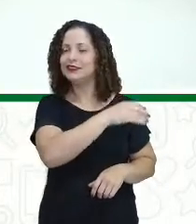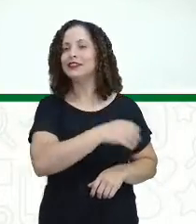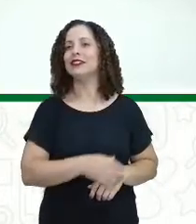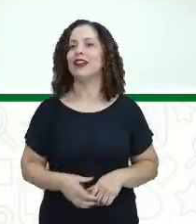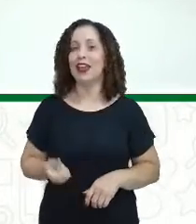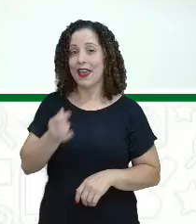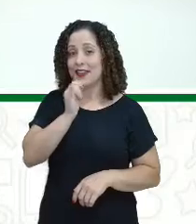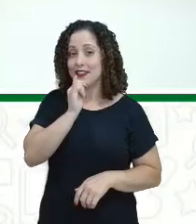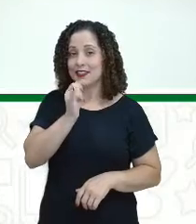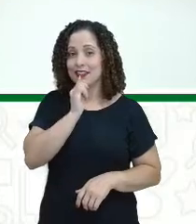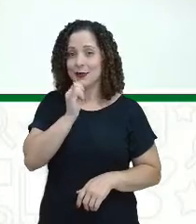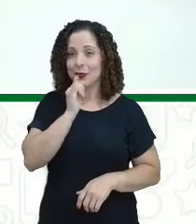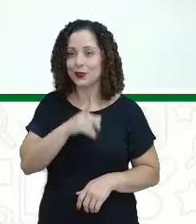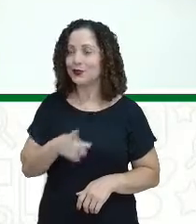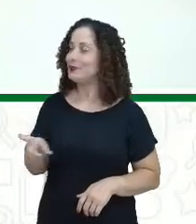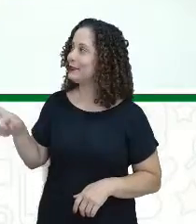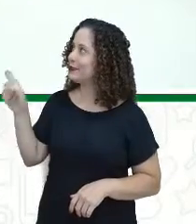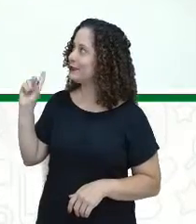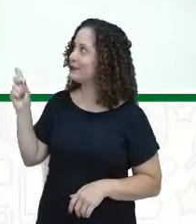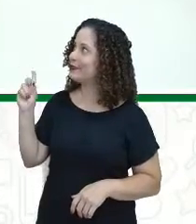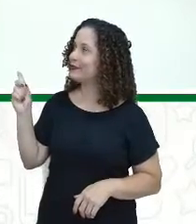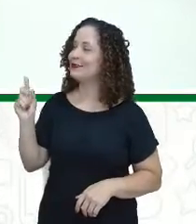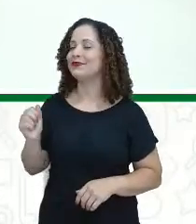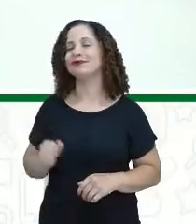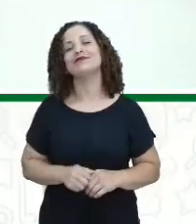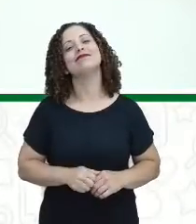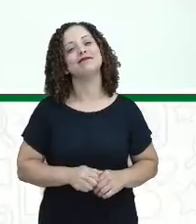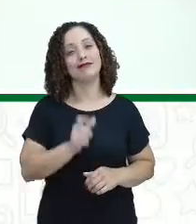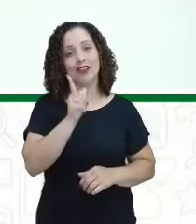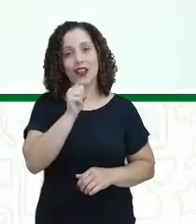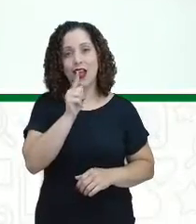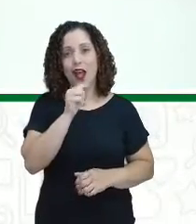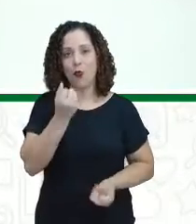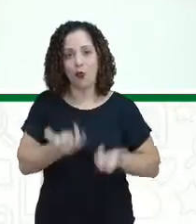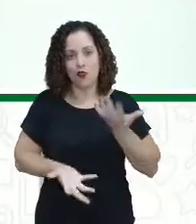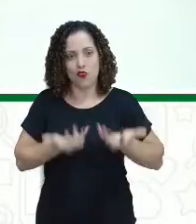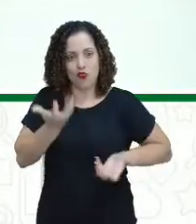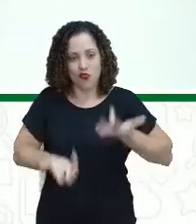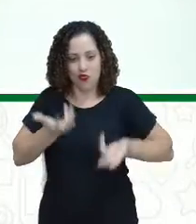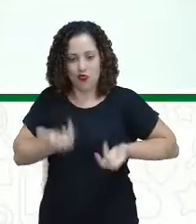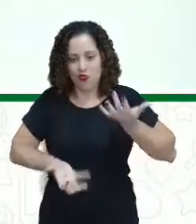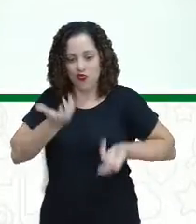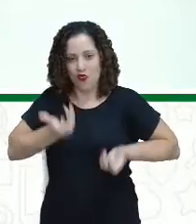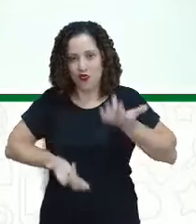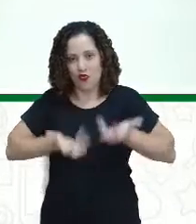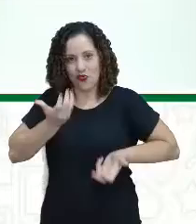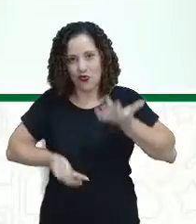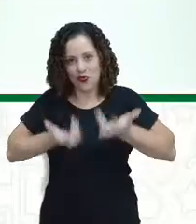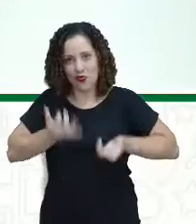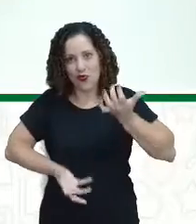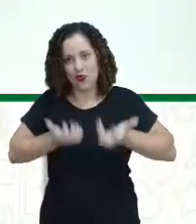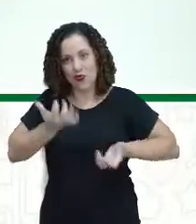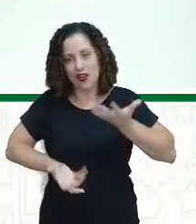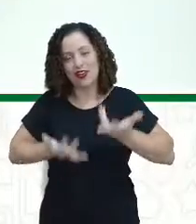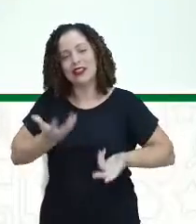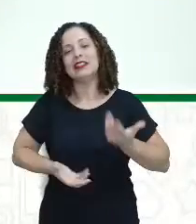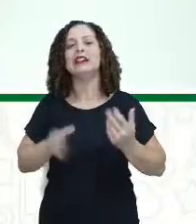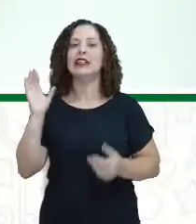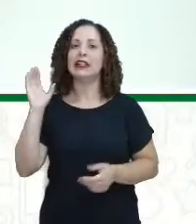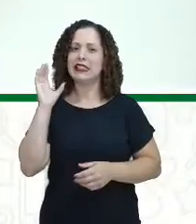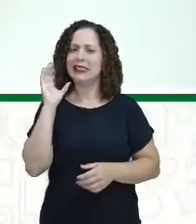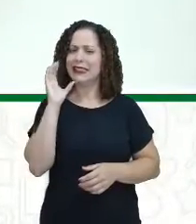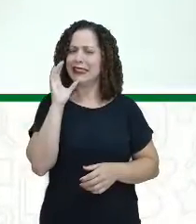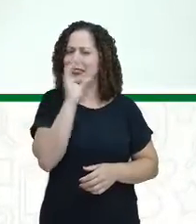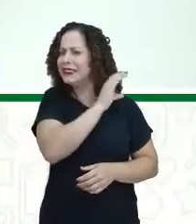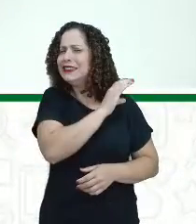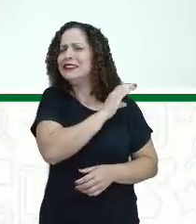Por exemplo, olha aí na tela, de novo, mostrando para vocês uma água que está exposta ao calor e